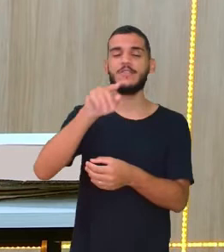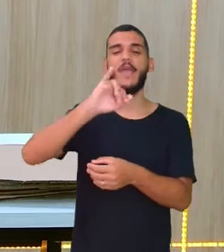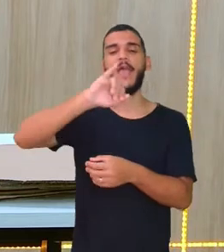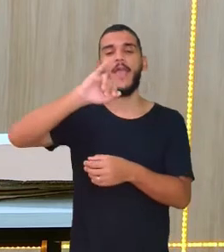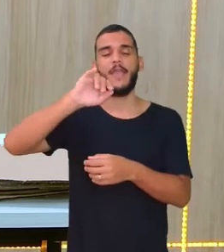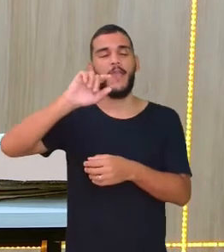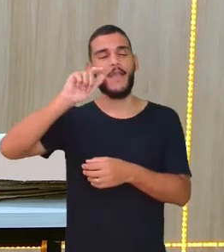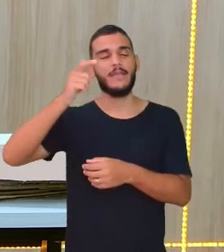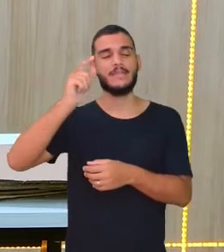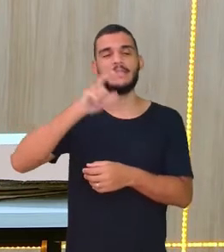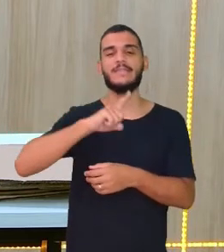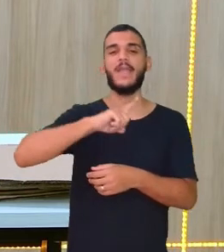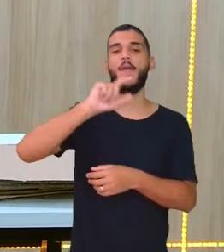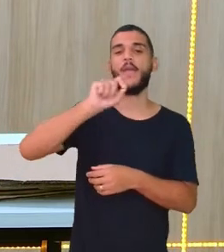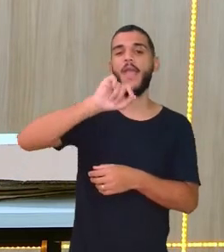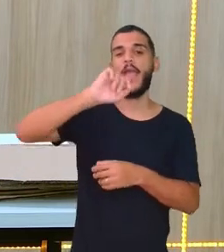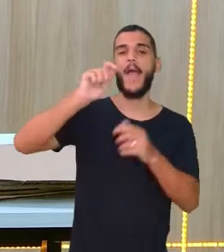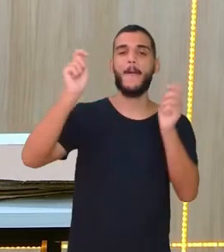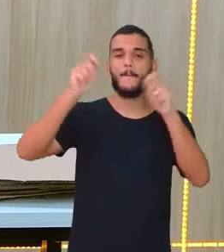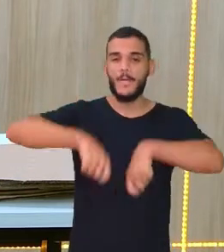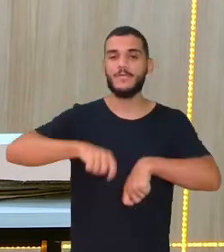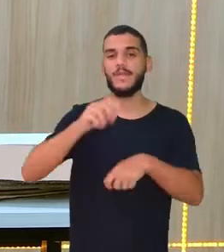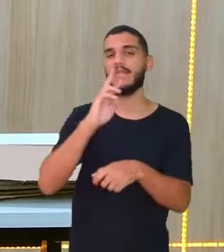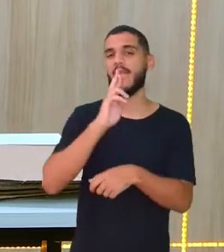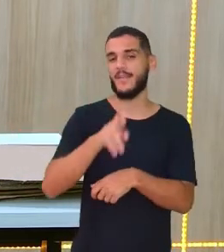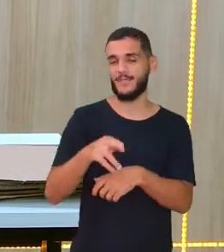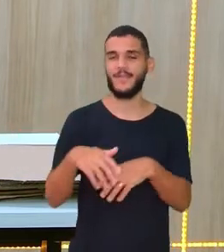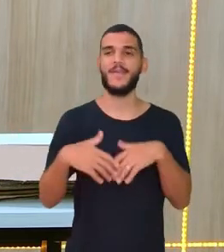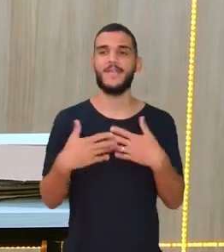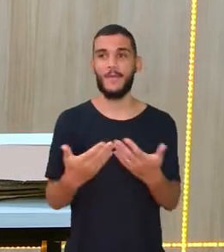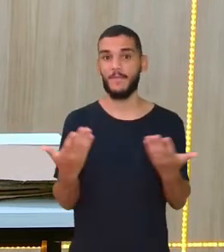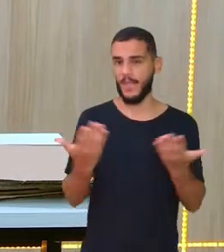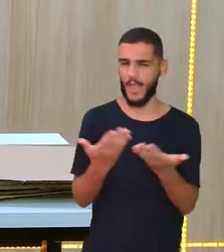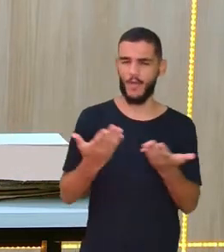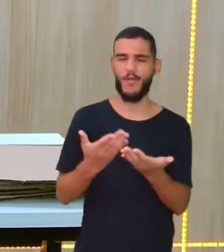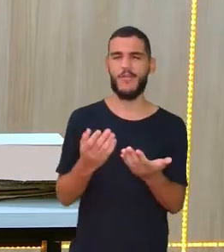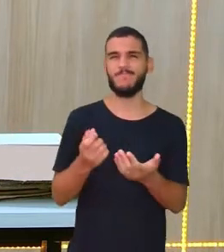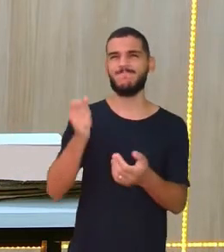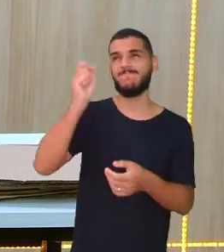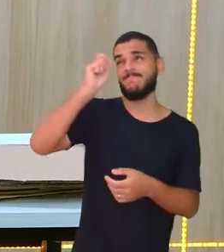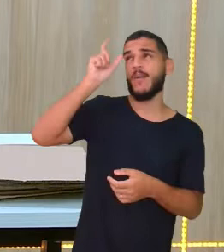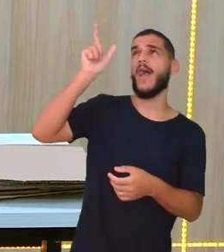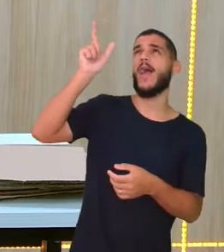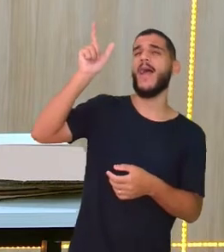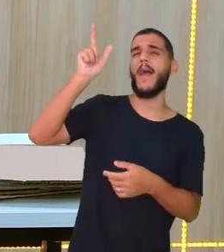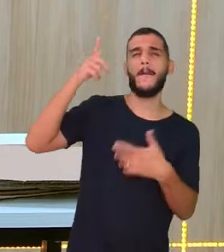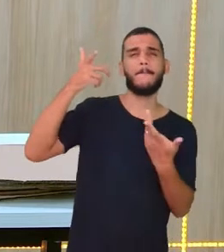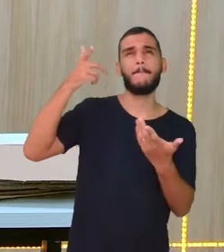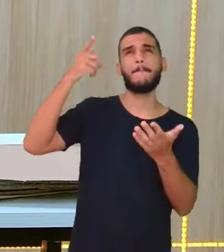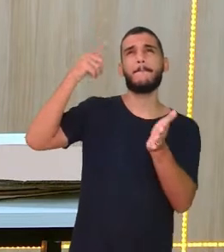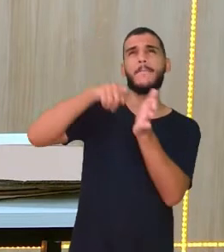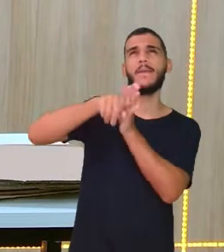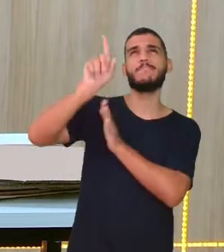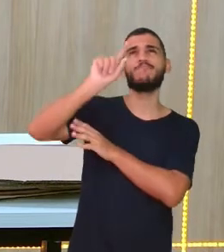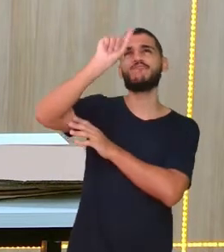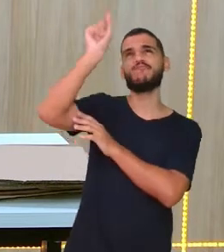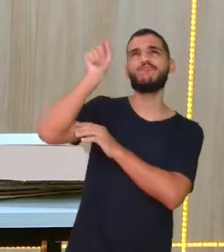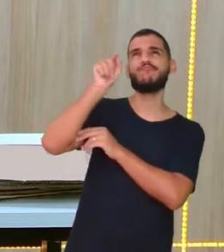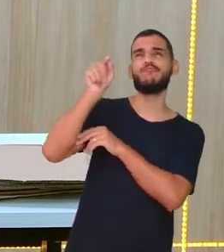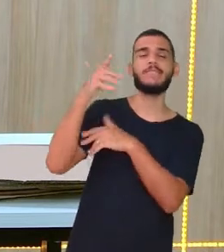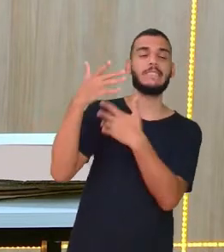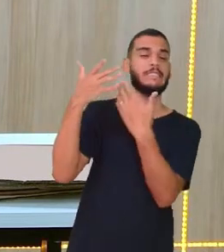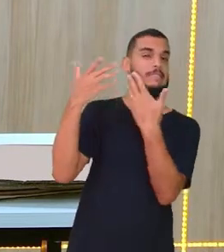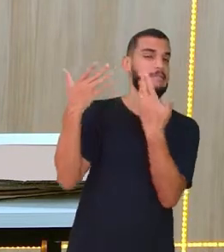questionamento com mais propriedade. Mas agora vocês vão colocar em forma de hipótese. O que é que vocês pensam? Será que a gente está se